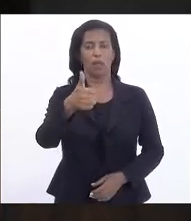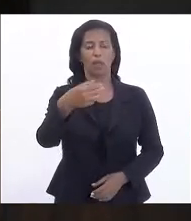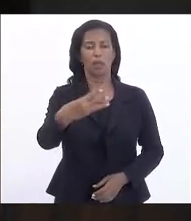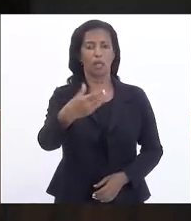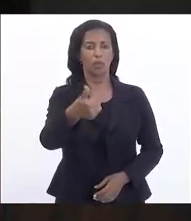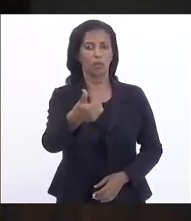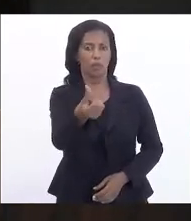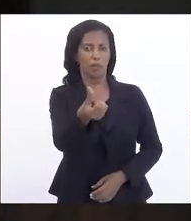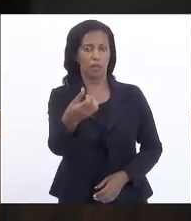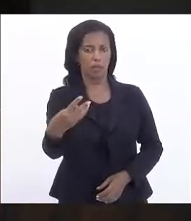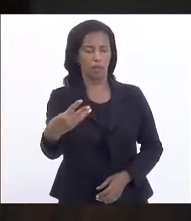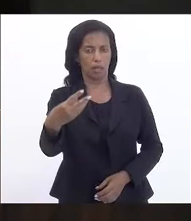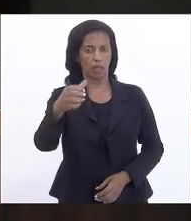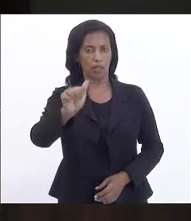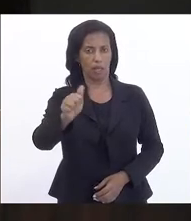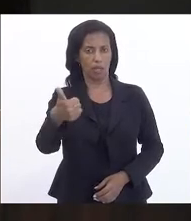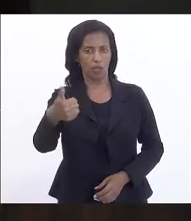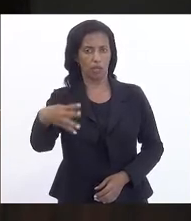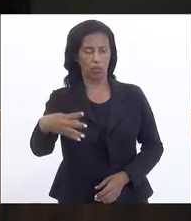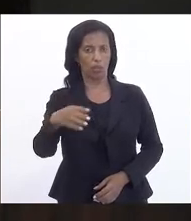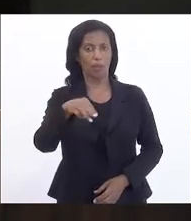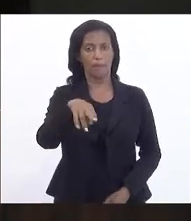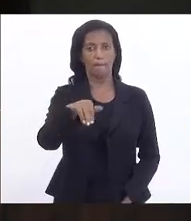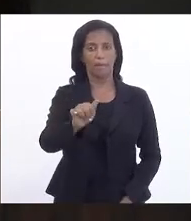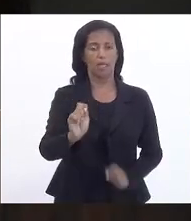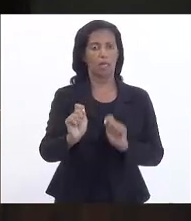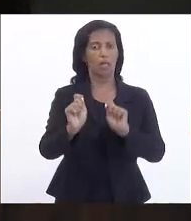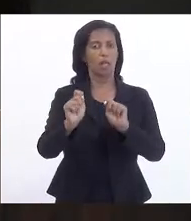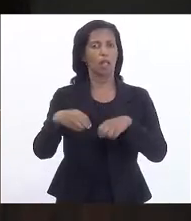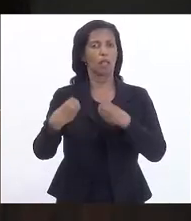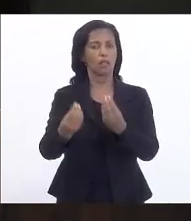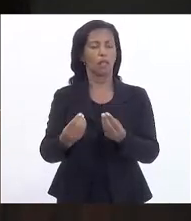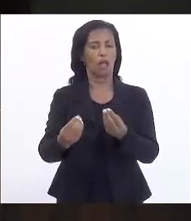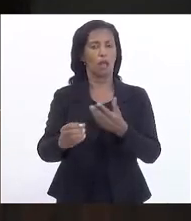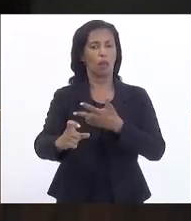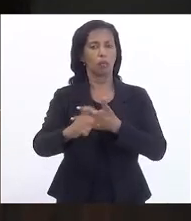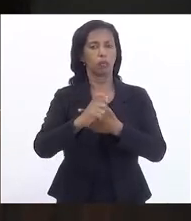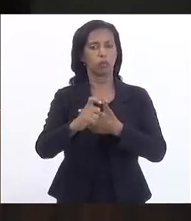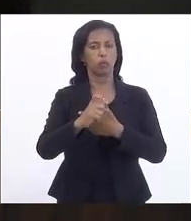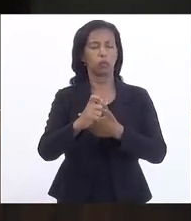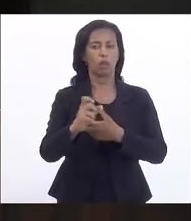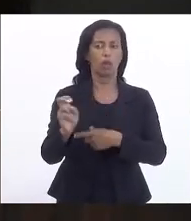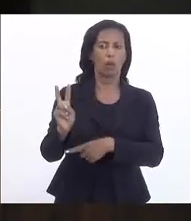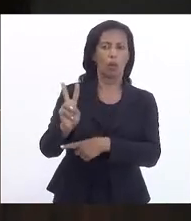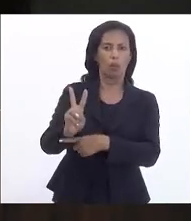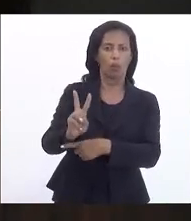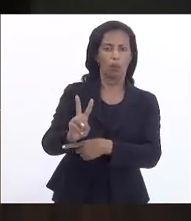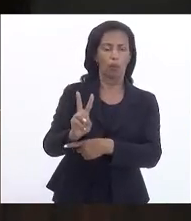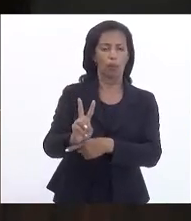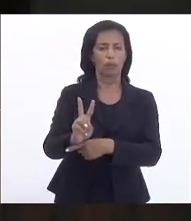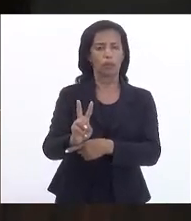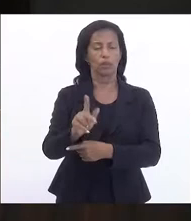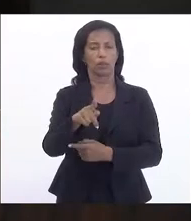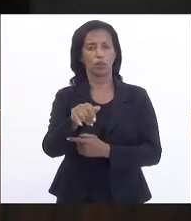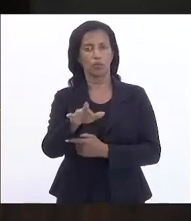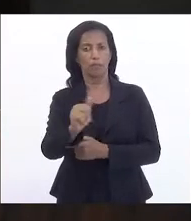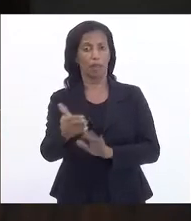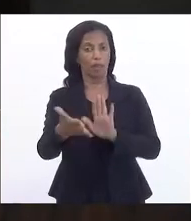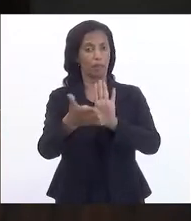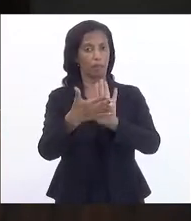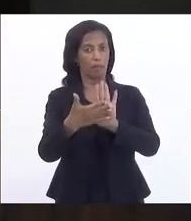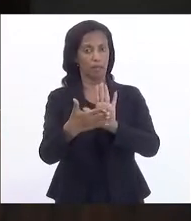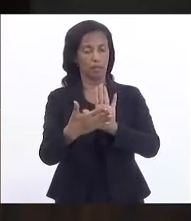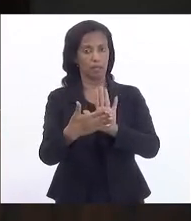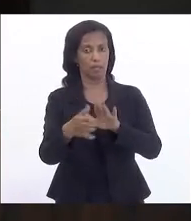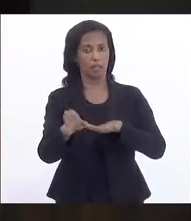3163A de 14 autoria do deputado Carlos Mink que autoriza o poder executivo a criar a carreira de guarda-parque da outras providências dependendo de pareceres da